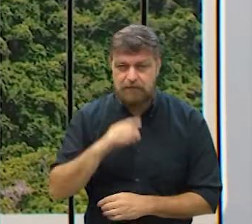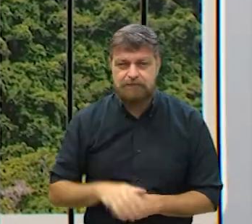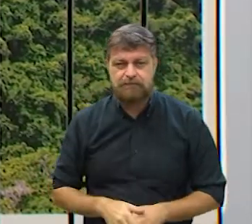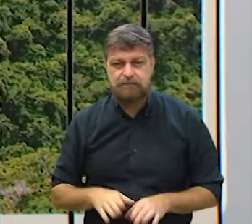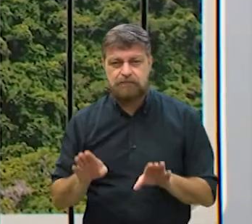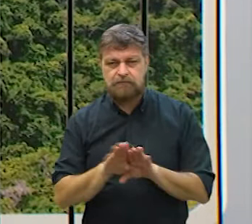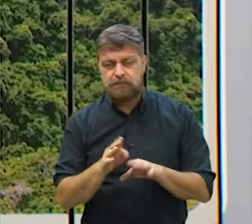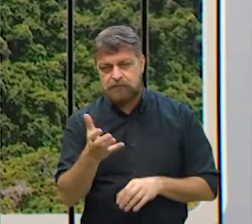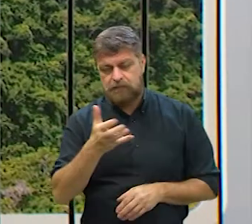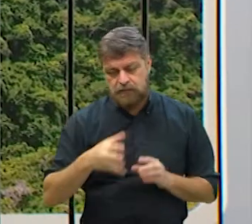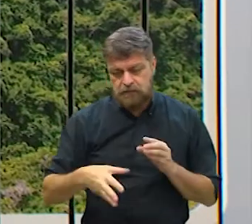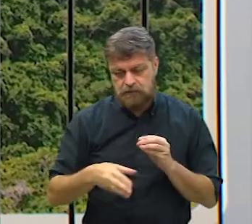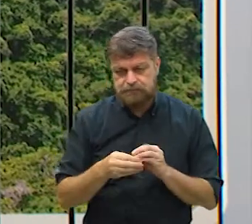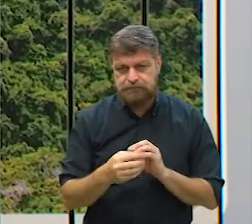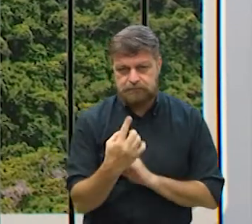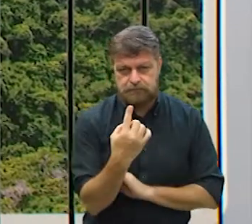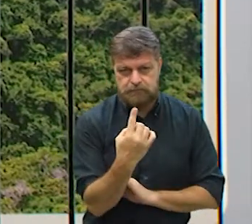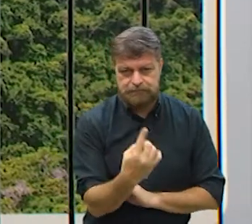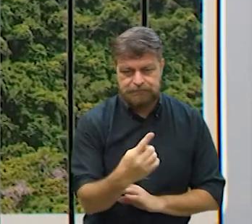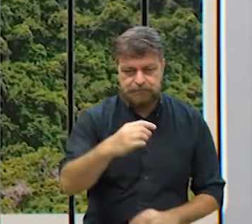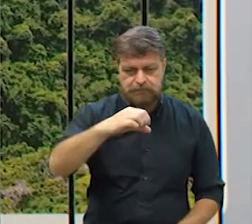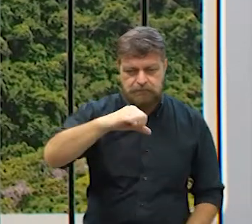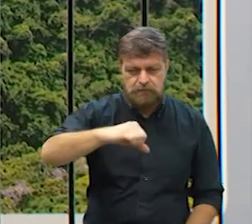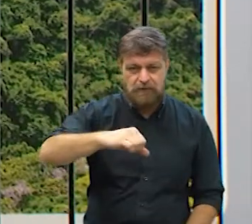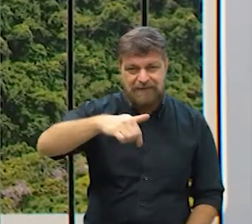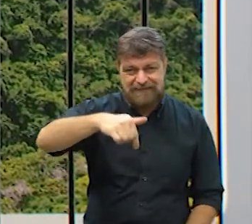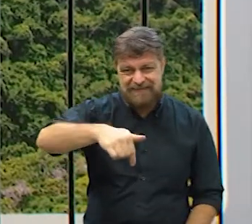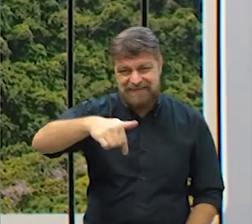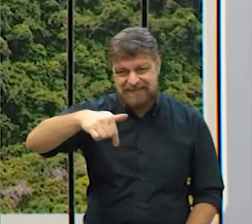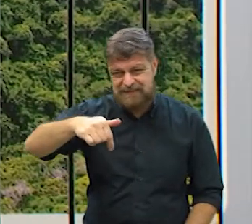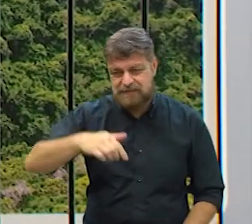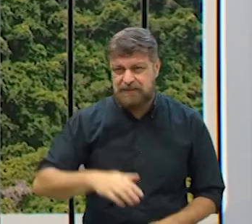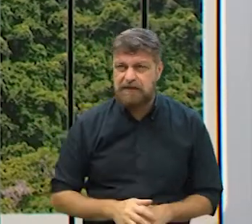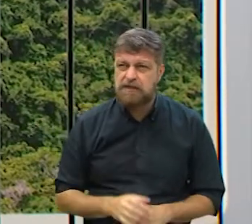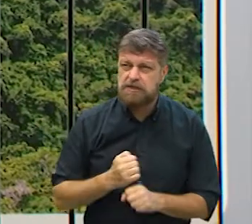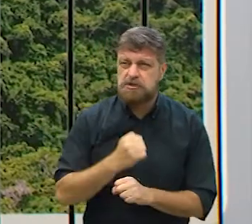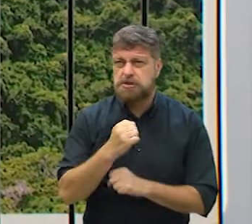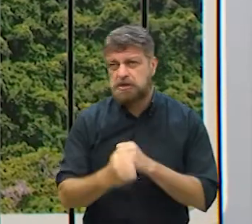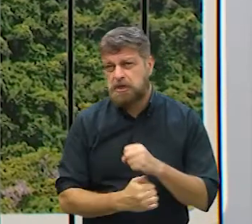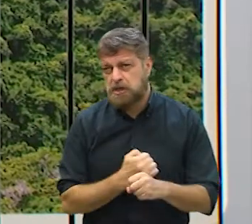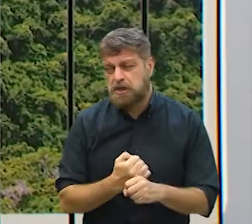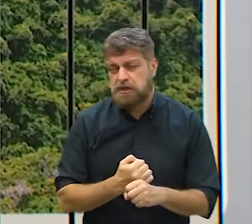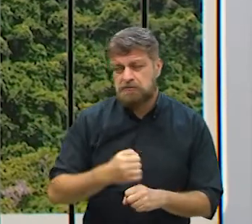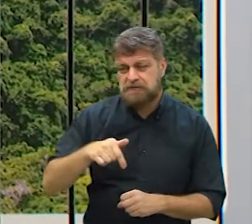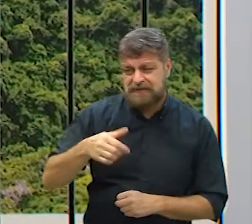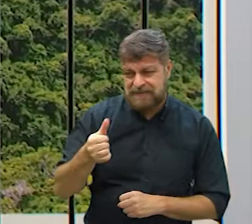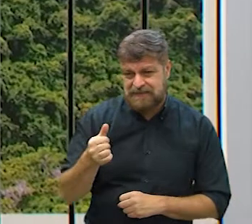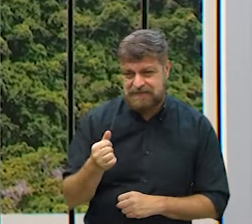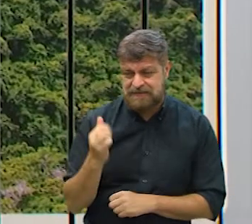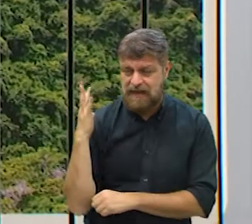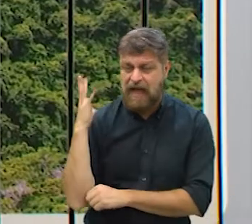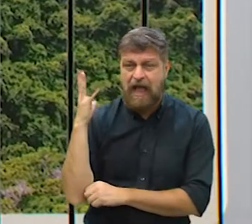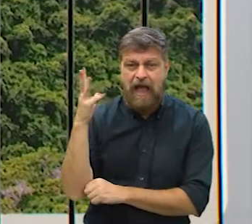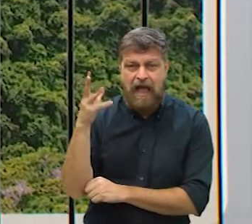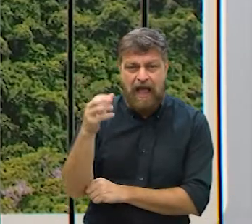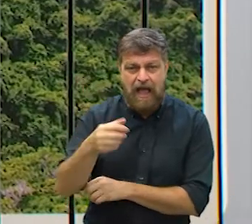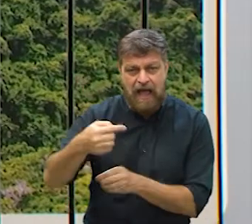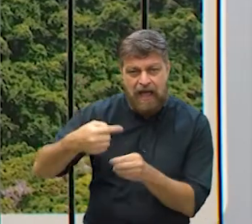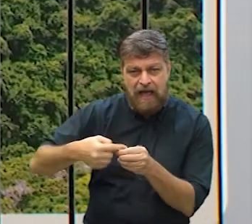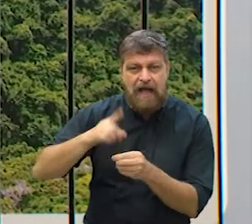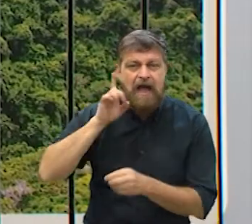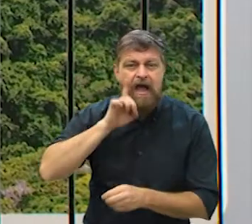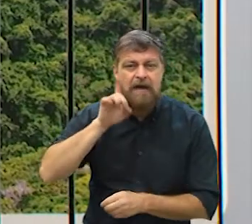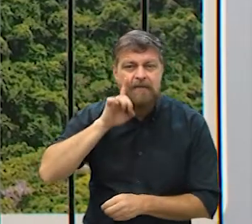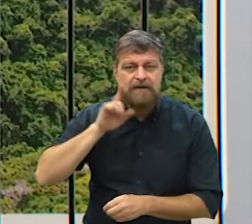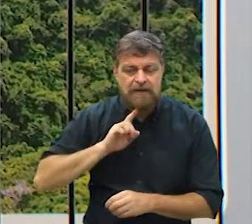aproveitar emendando, em 1977, 76, em Americana apareceu um bairro